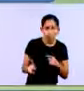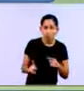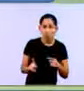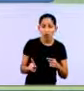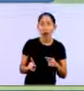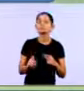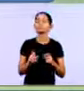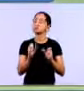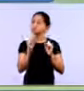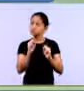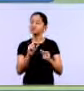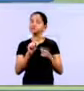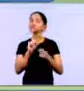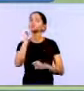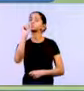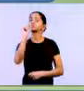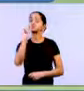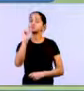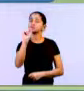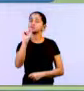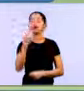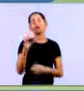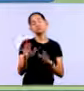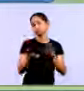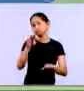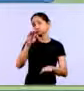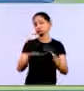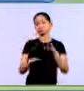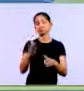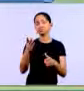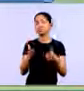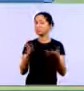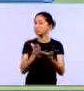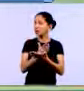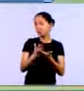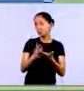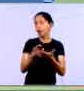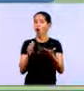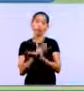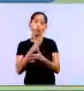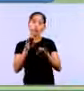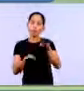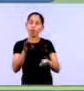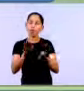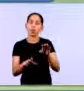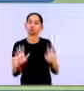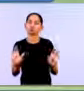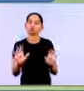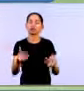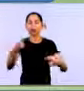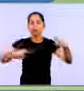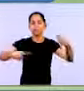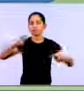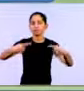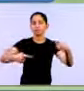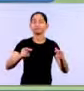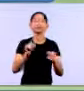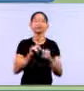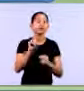cobrança, opor embargos à execução. Se ele discordar, ele vai discutir. Para isso, ele